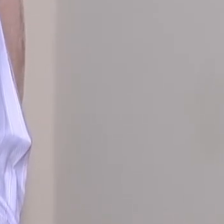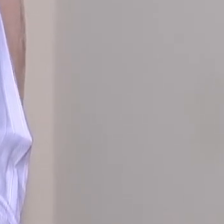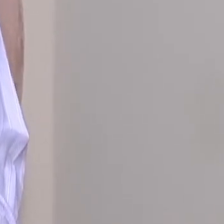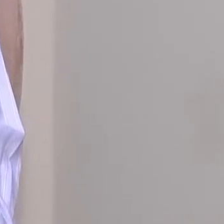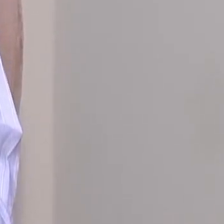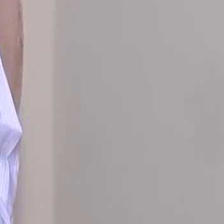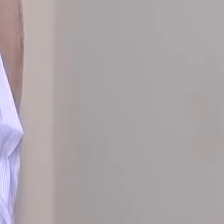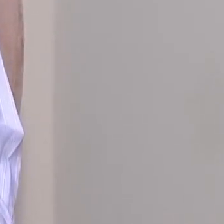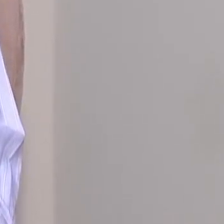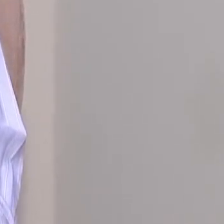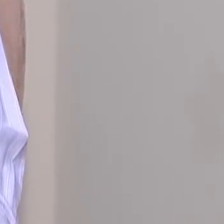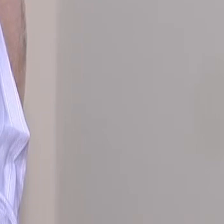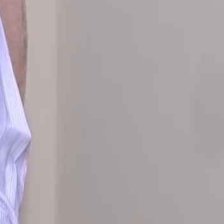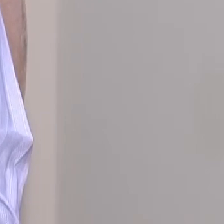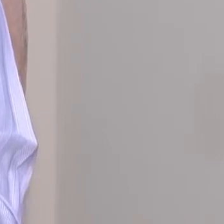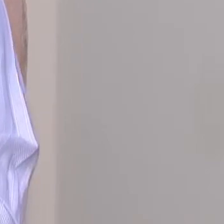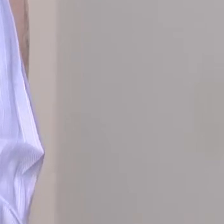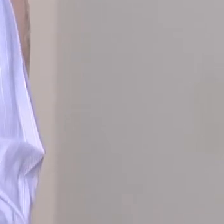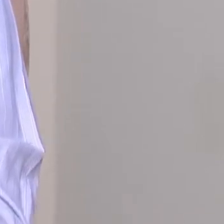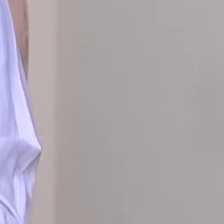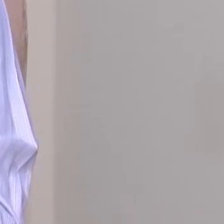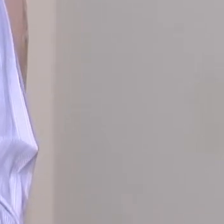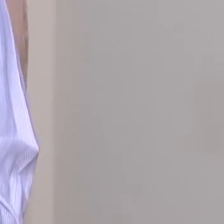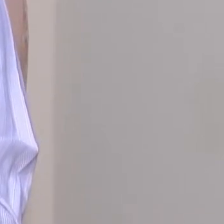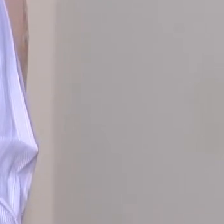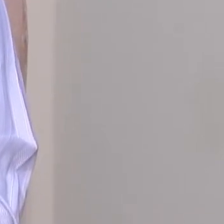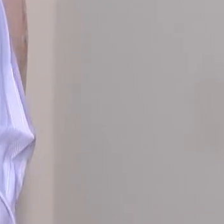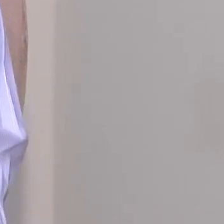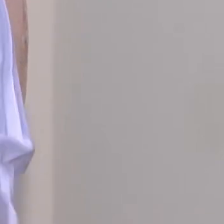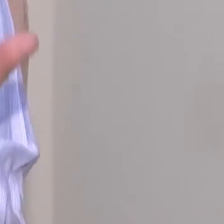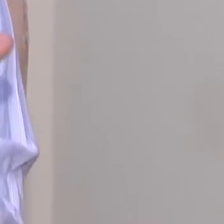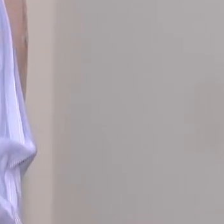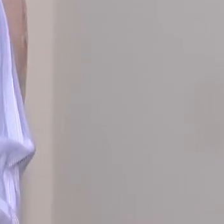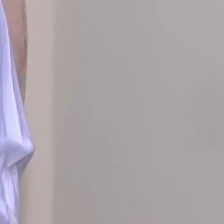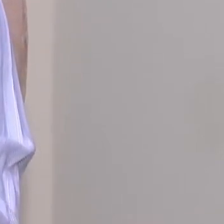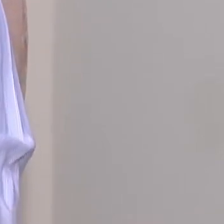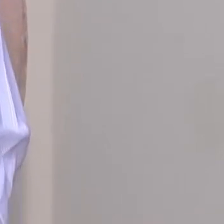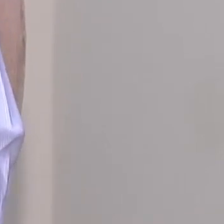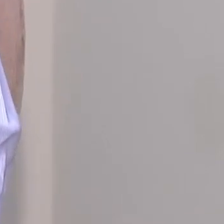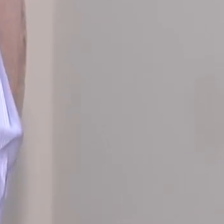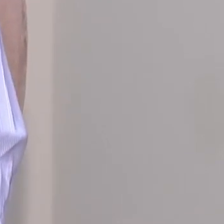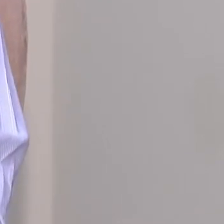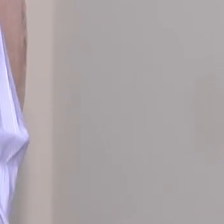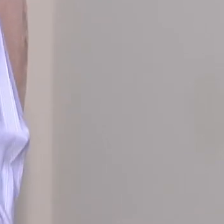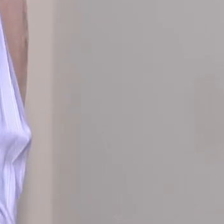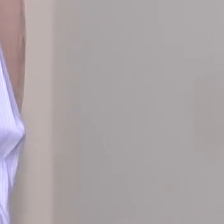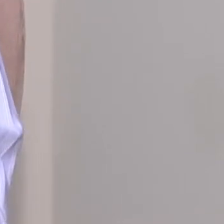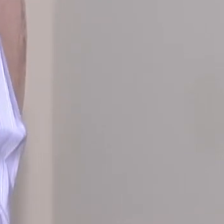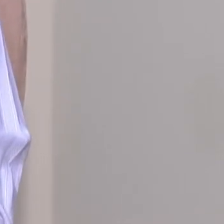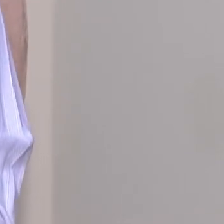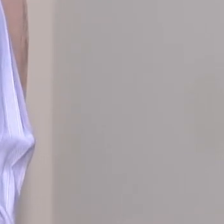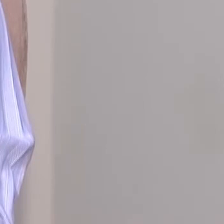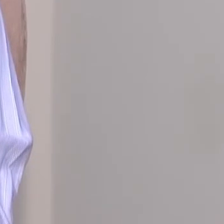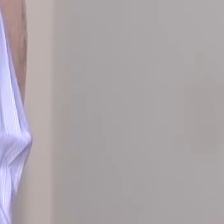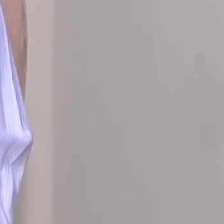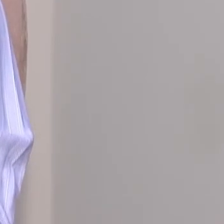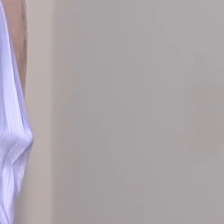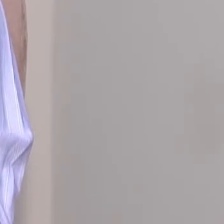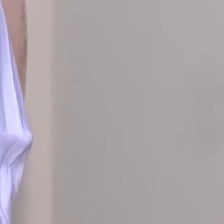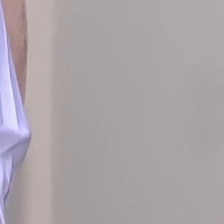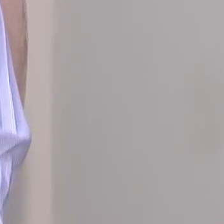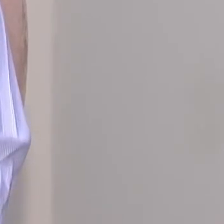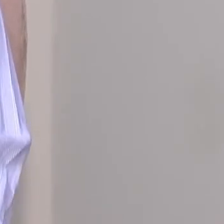num caderninho, o caderno fica em casa, aí tinha que levar o caderno na pastinha, leva para a empresa, volta para casa, pode perder o